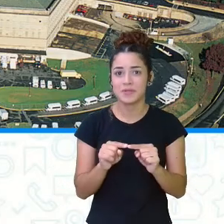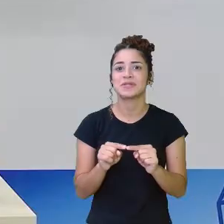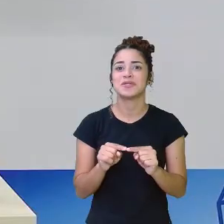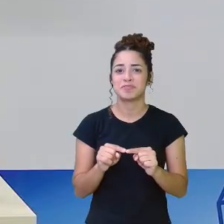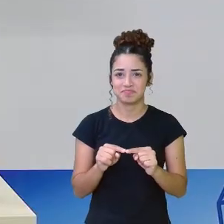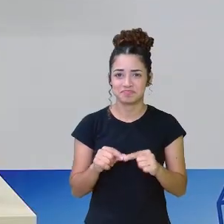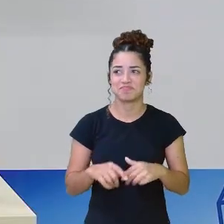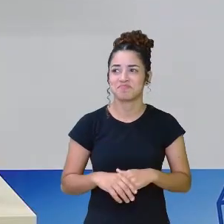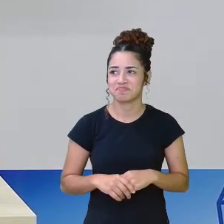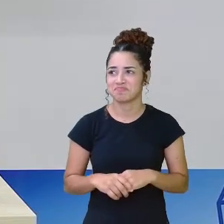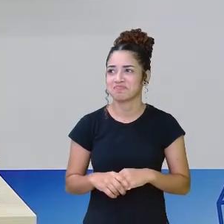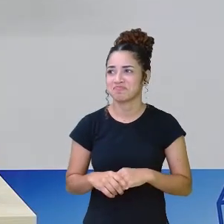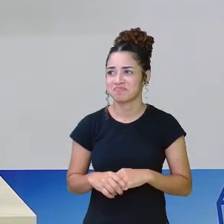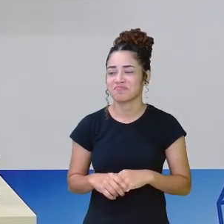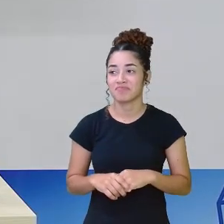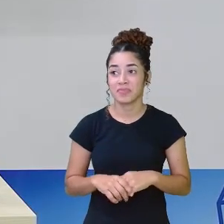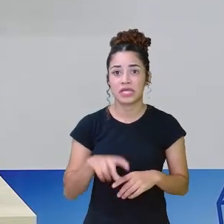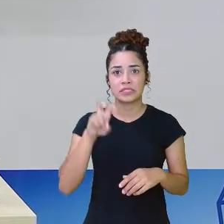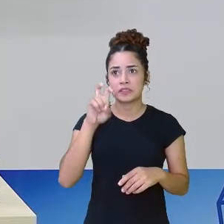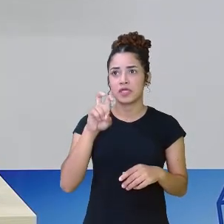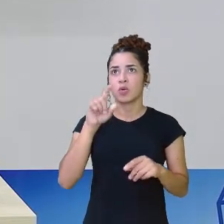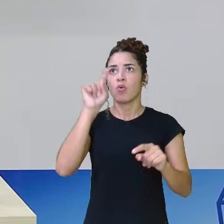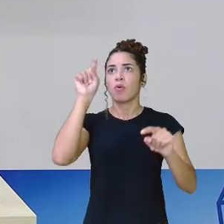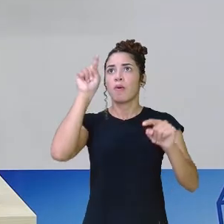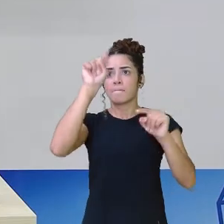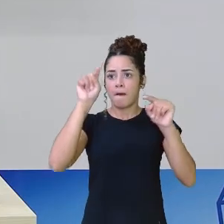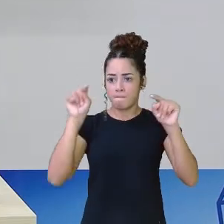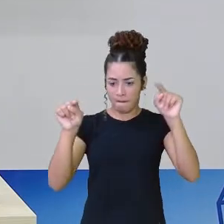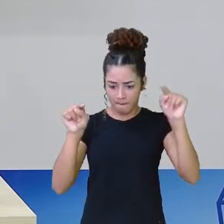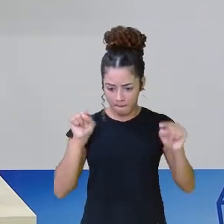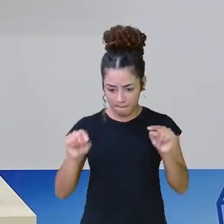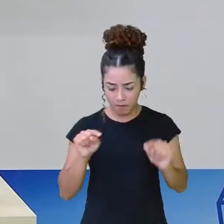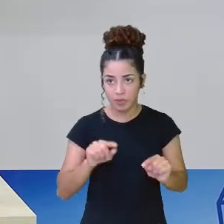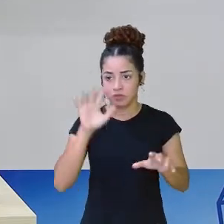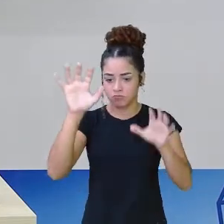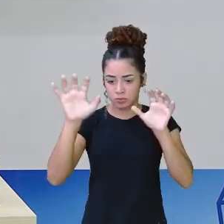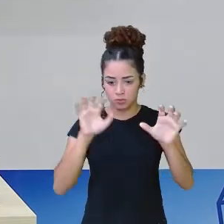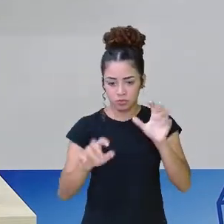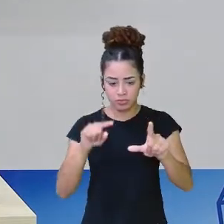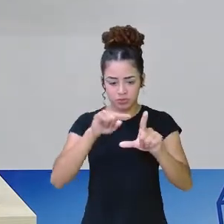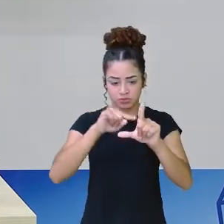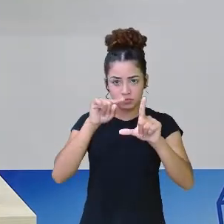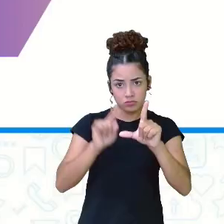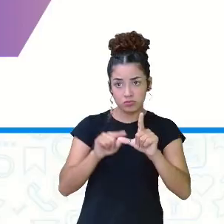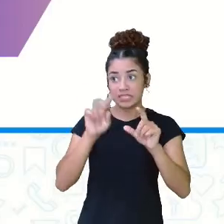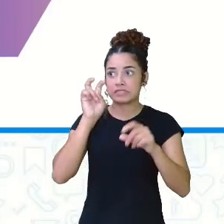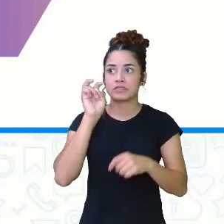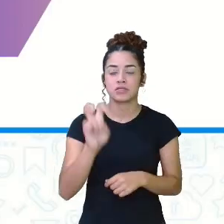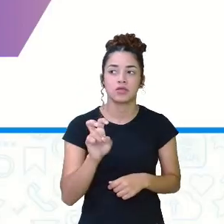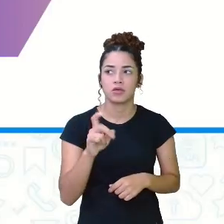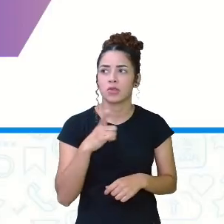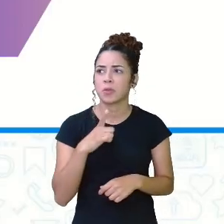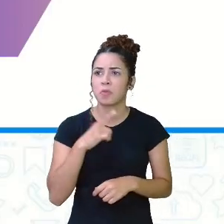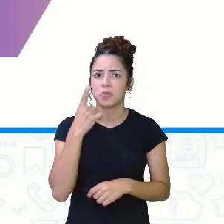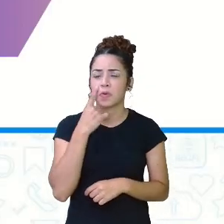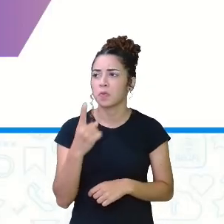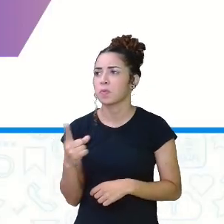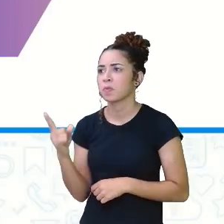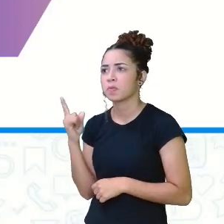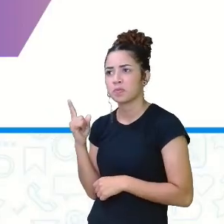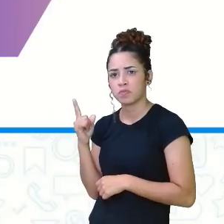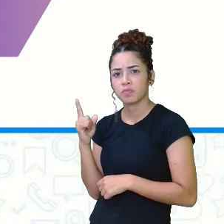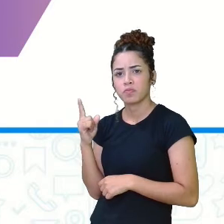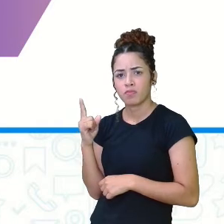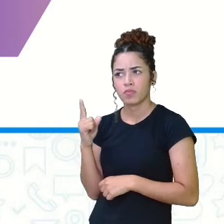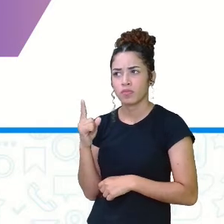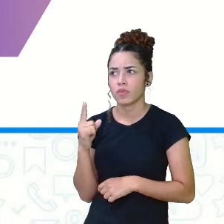esse. 5 vértices, 5 lados e 5 ângulos. Tem o hexágonos também, que é o exemplo da